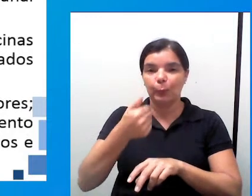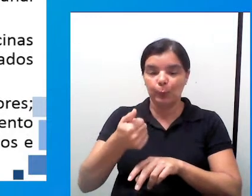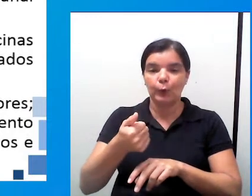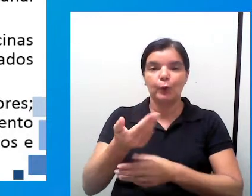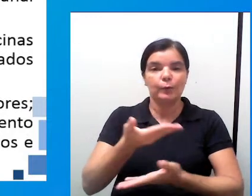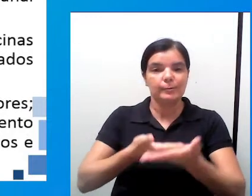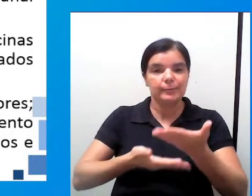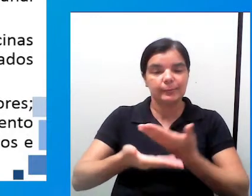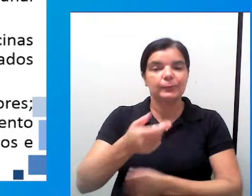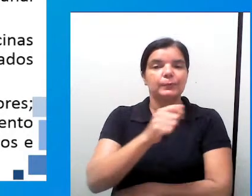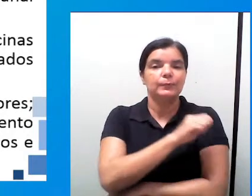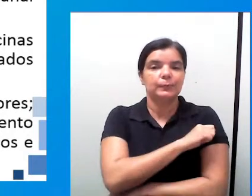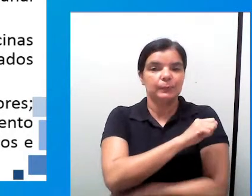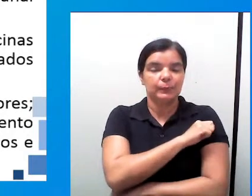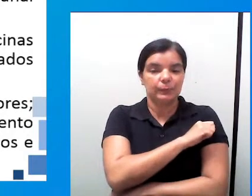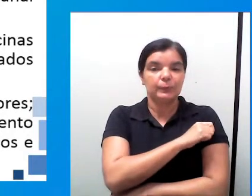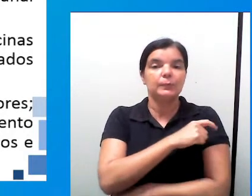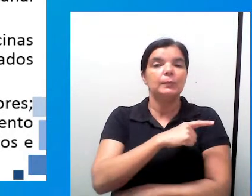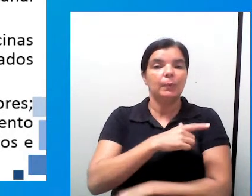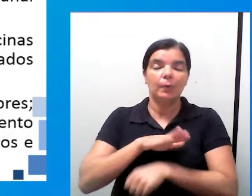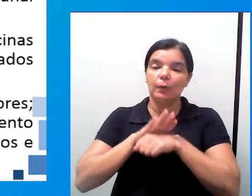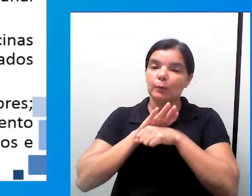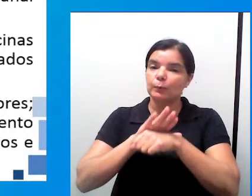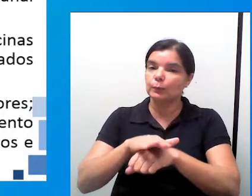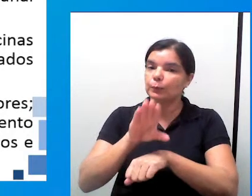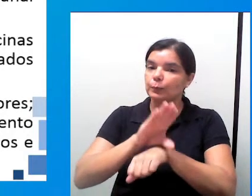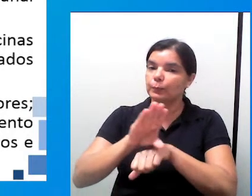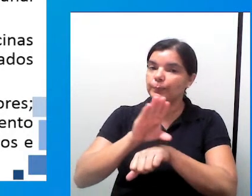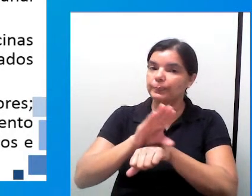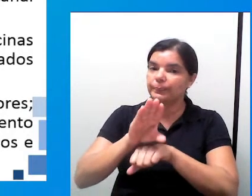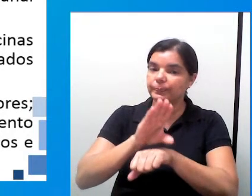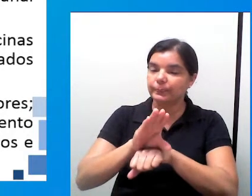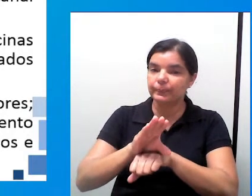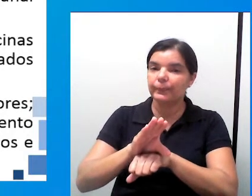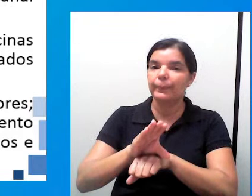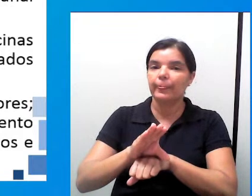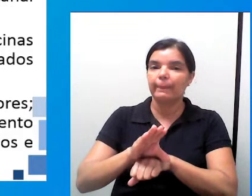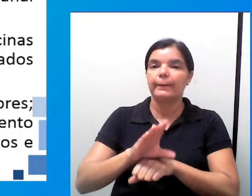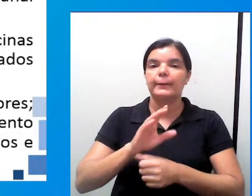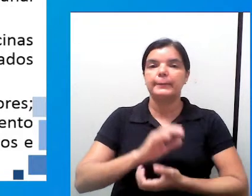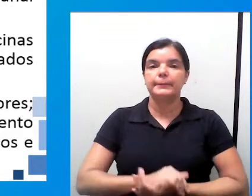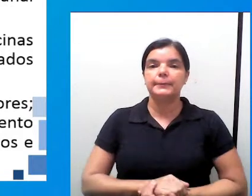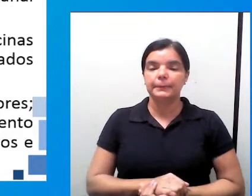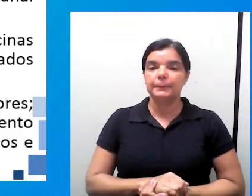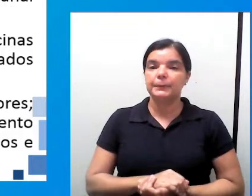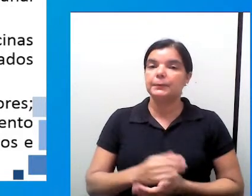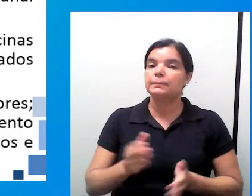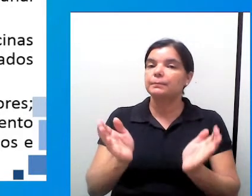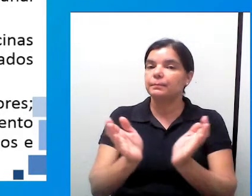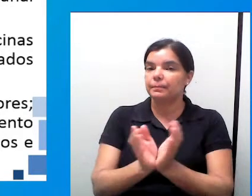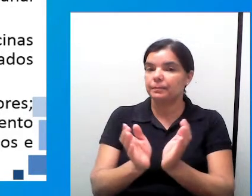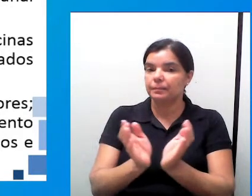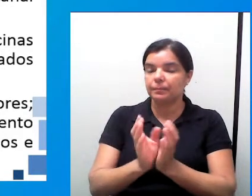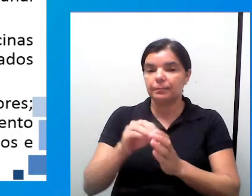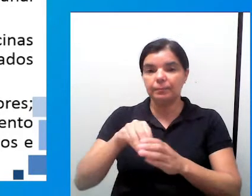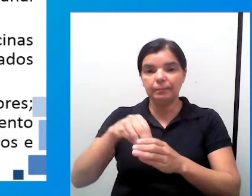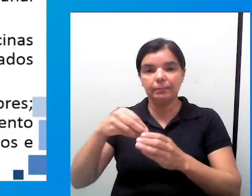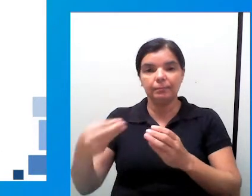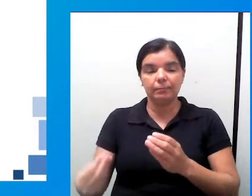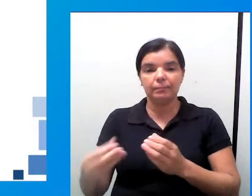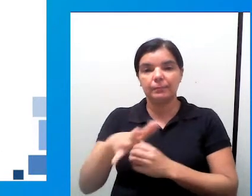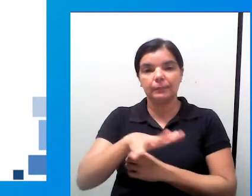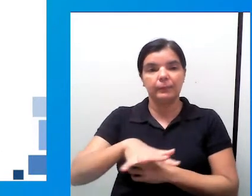e dos professores, também traz alguns benefícios para o curso e para a comunidade, né, para o campus no